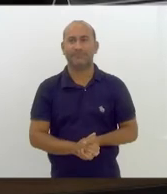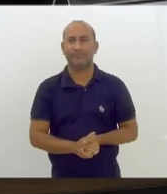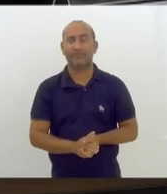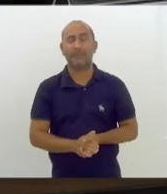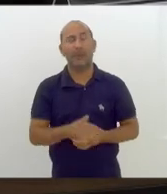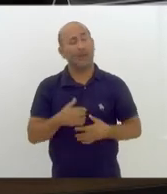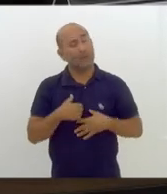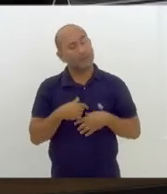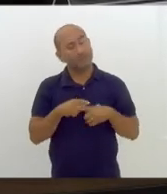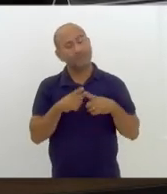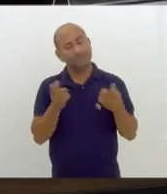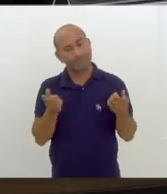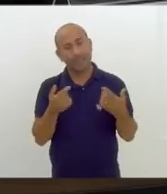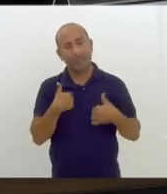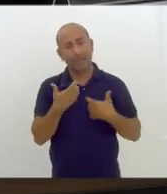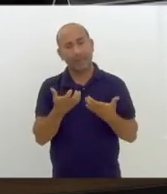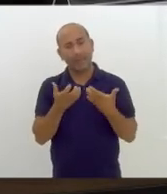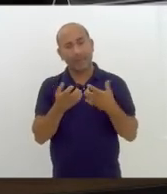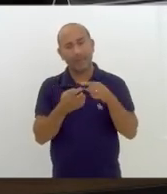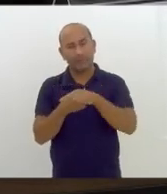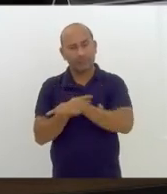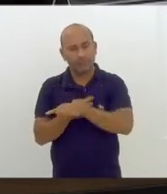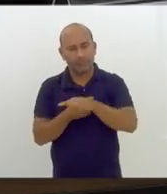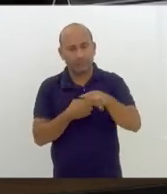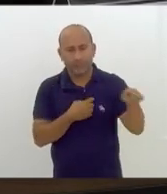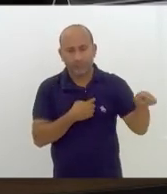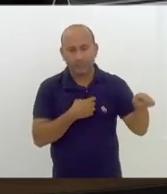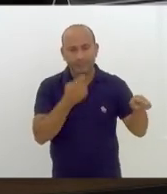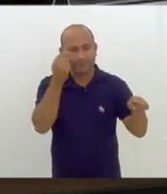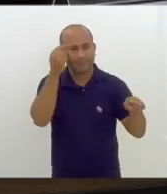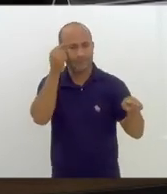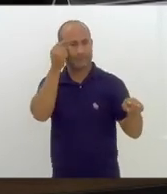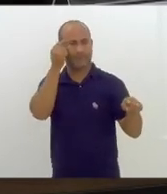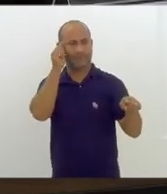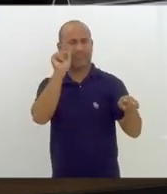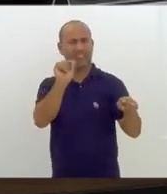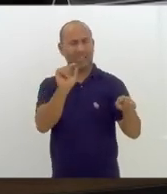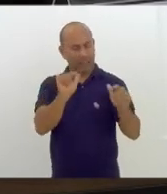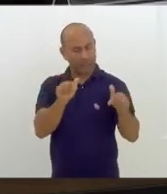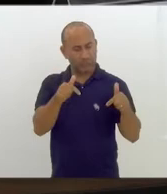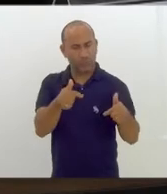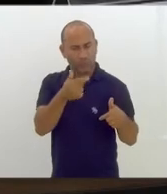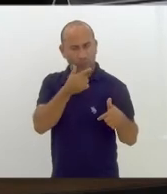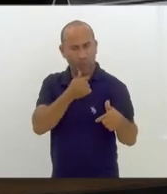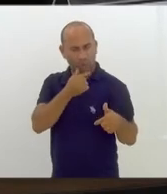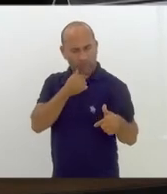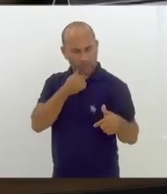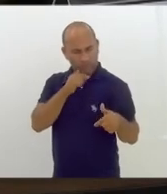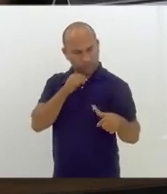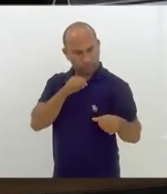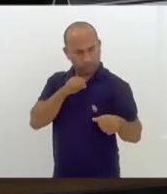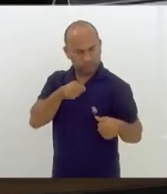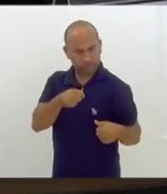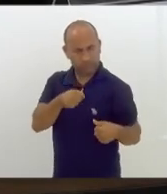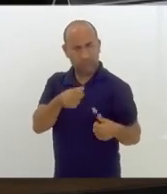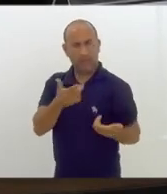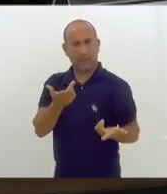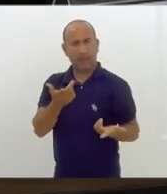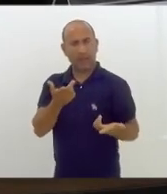Então, eu queria que vocês pensassem que o machismo na sociedade, o patriarcado,